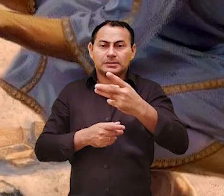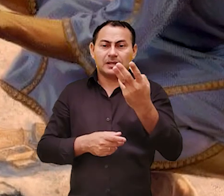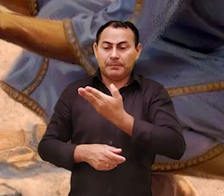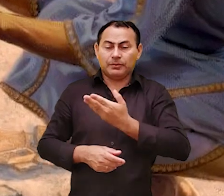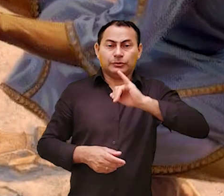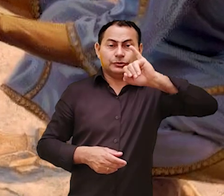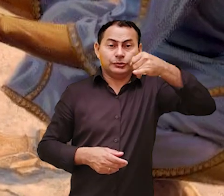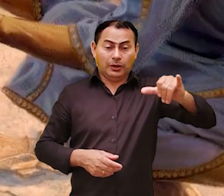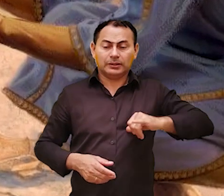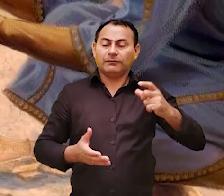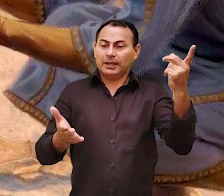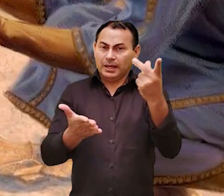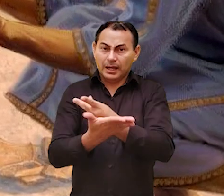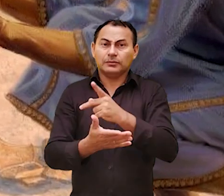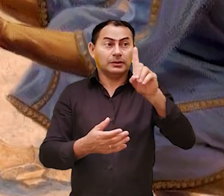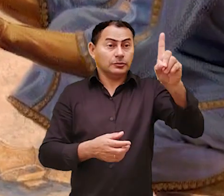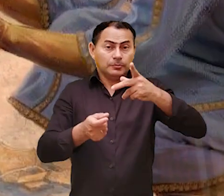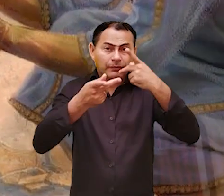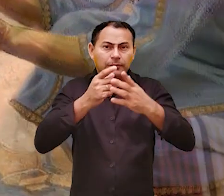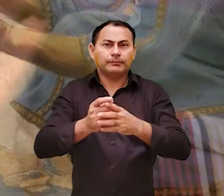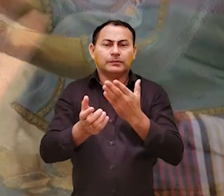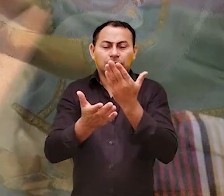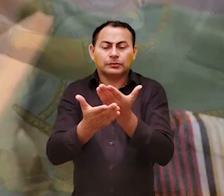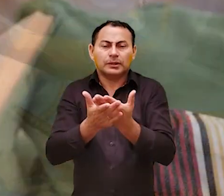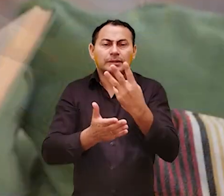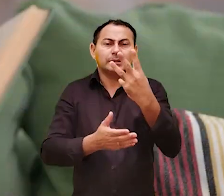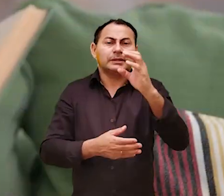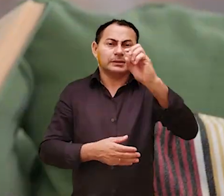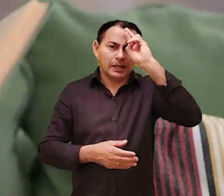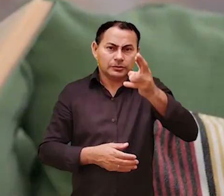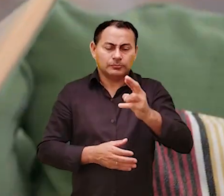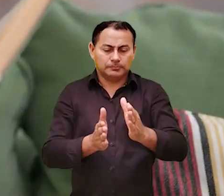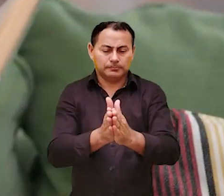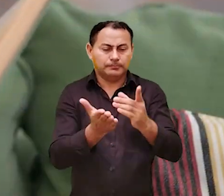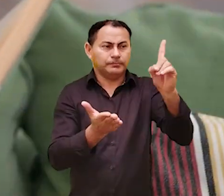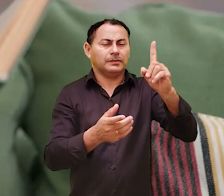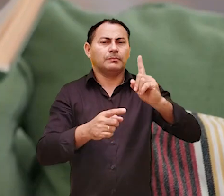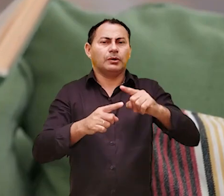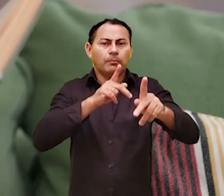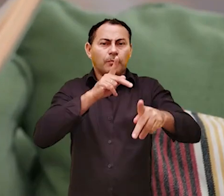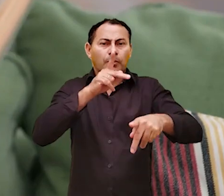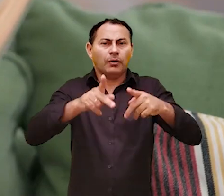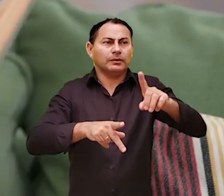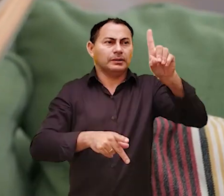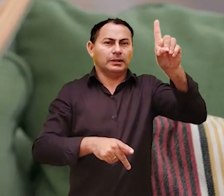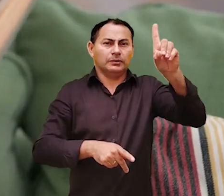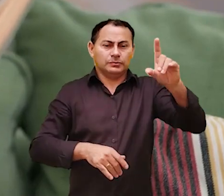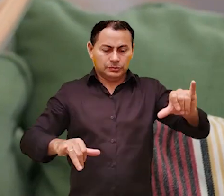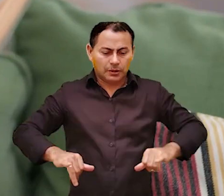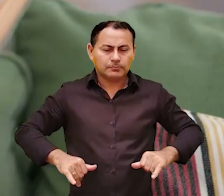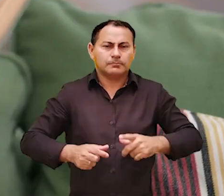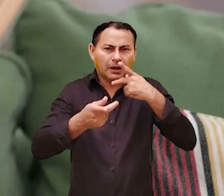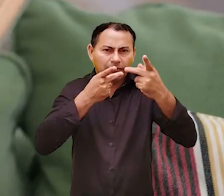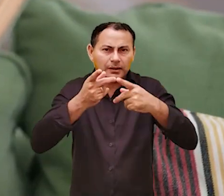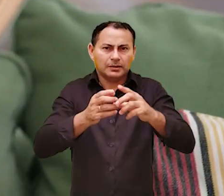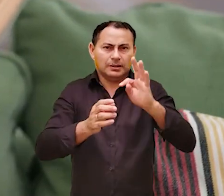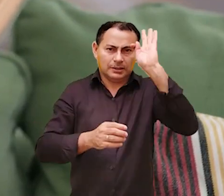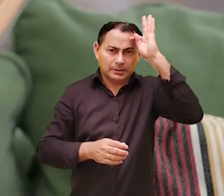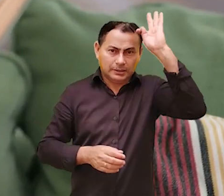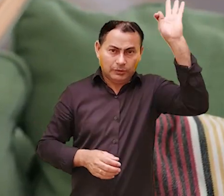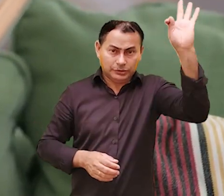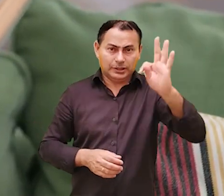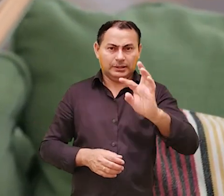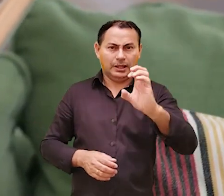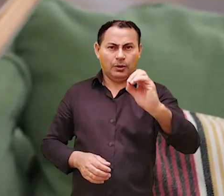eles estavam errados. Estudamos 30 razões bíblicas porque o povo de Deus sofre, e vimos claramente que a